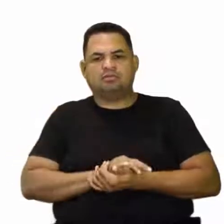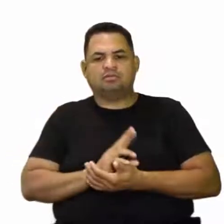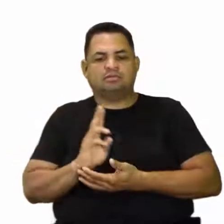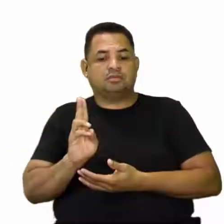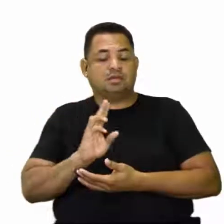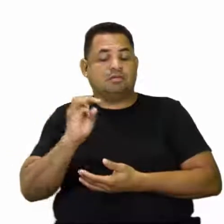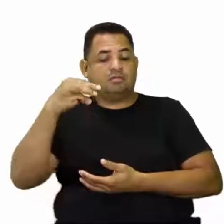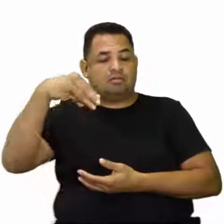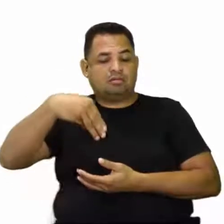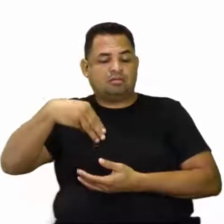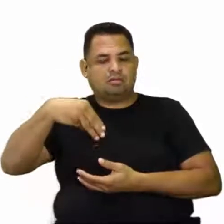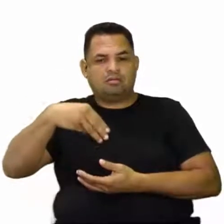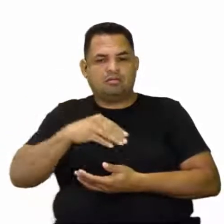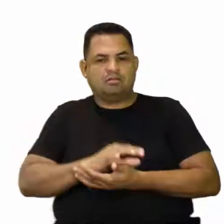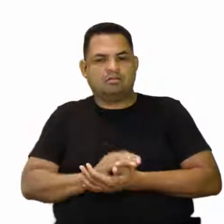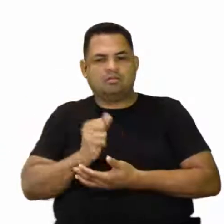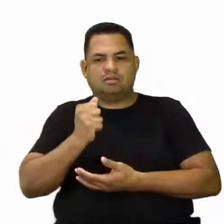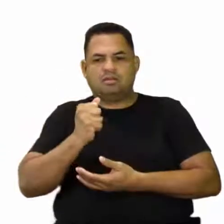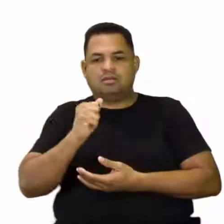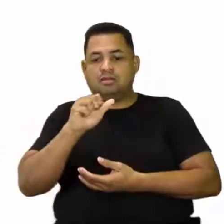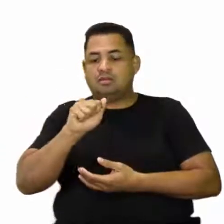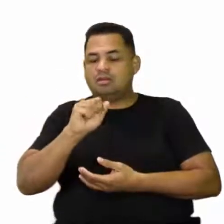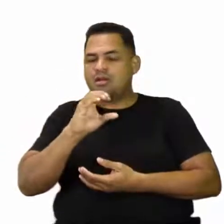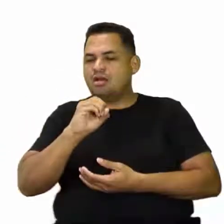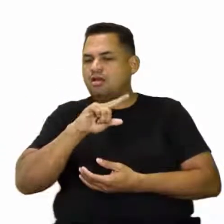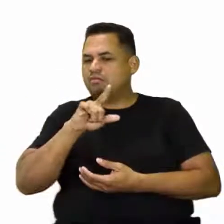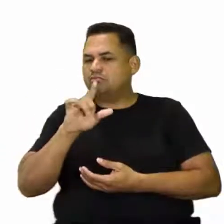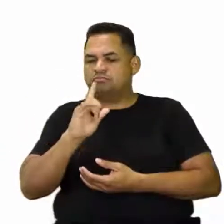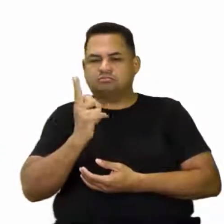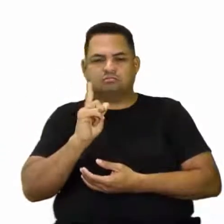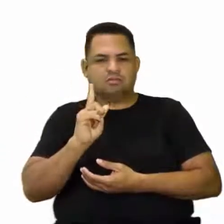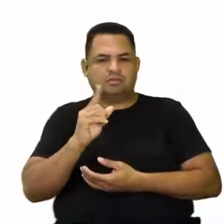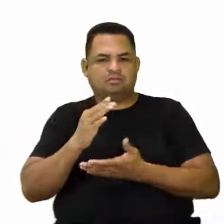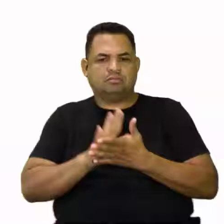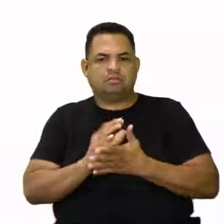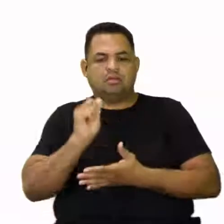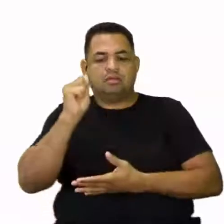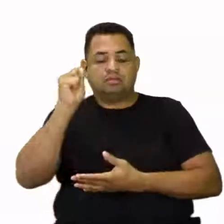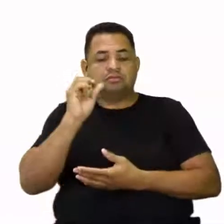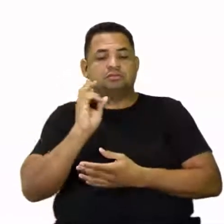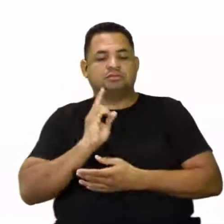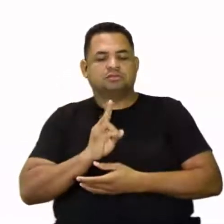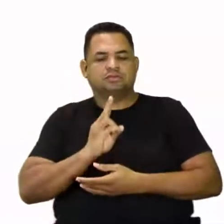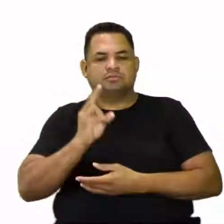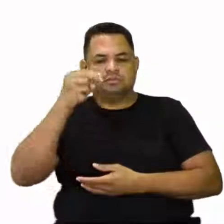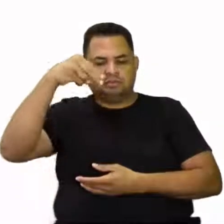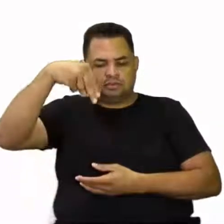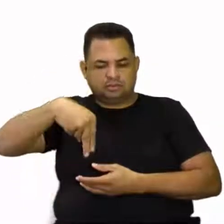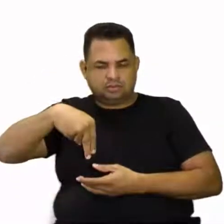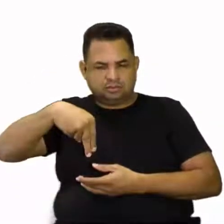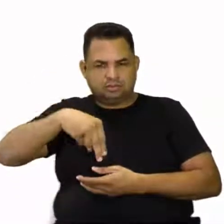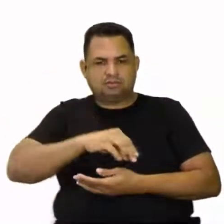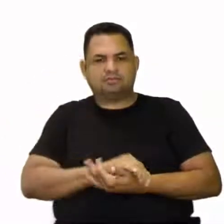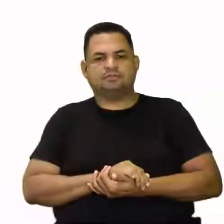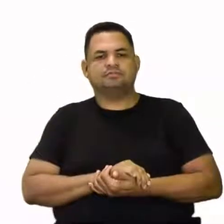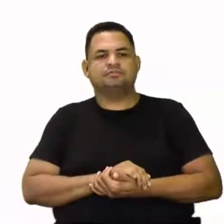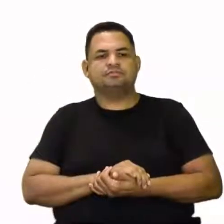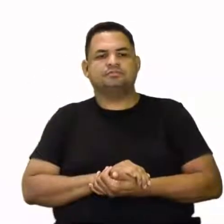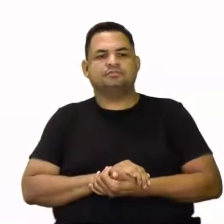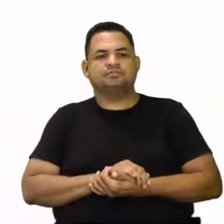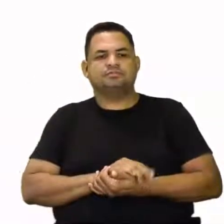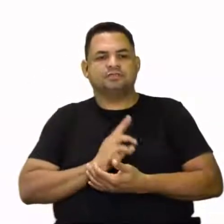de Maria e nem ão, tá bom? Não termina dessa maneira, é sempre N de navio. E o